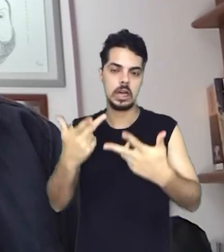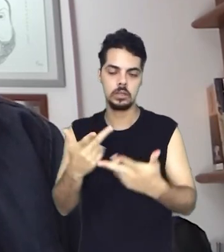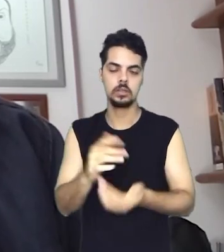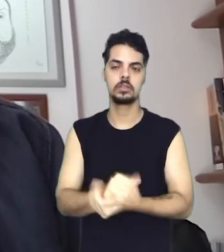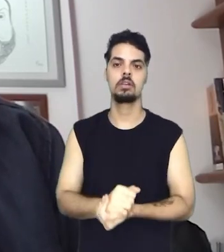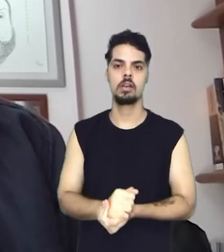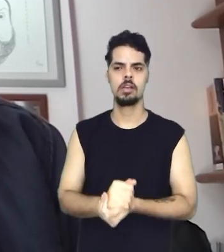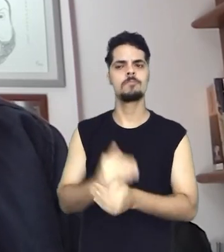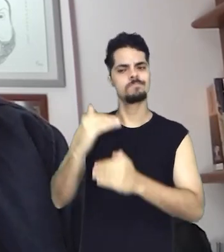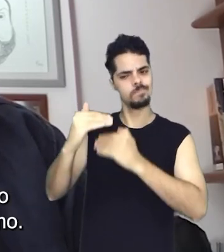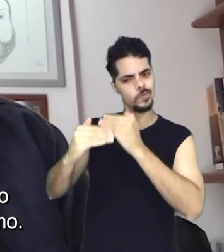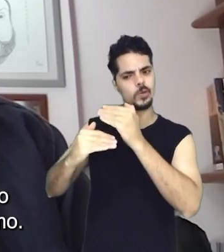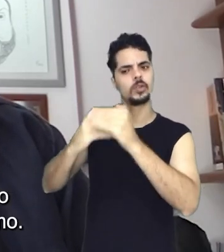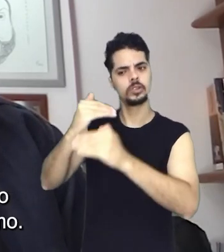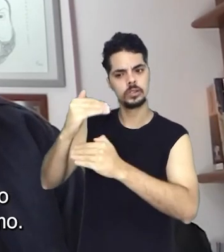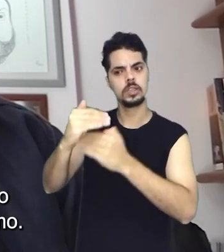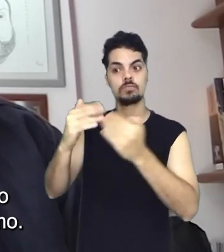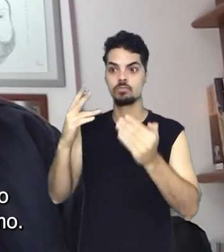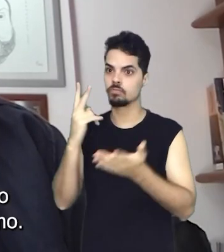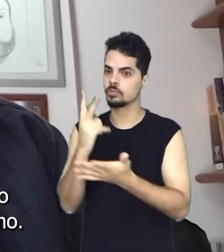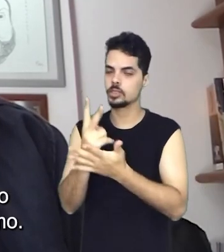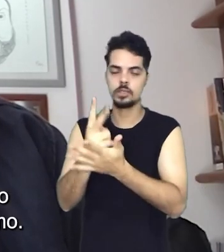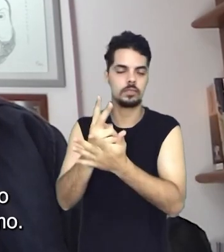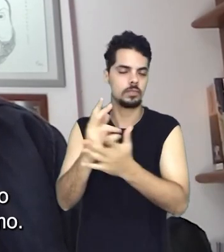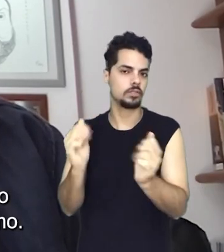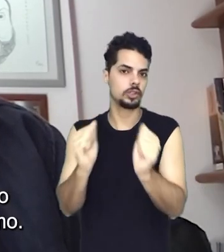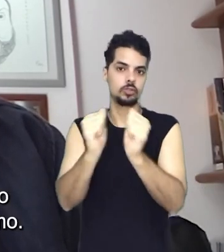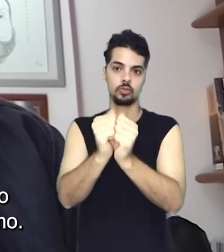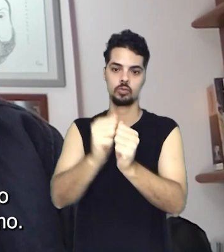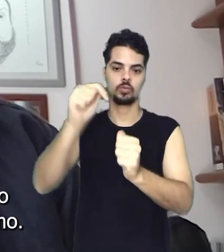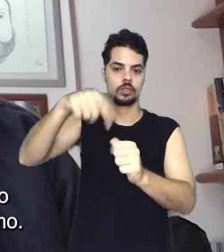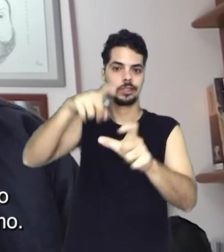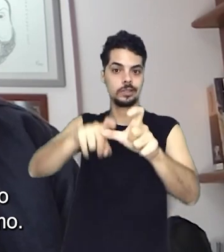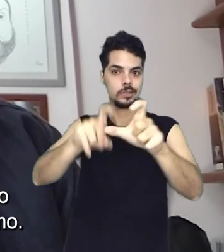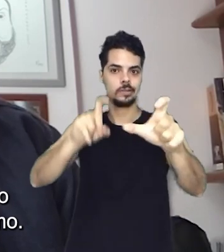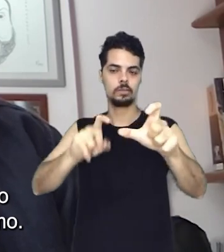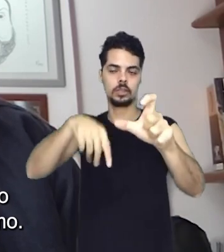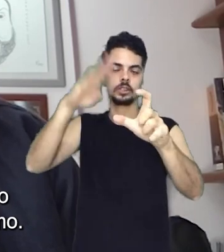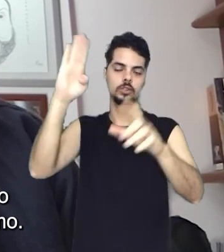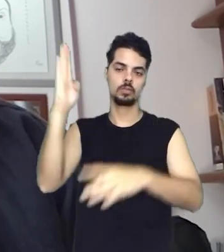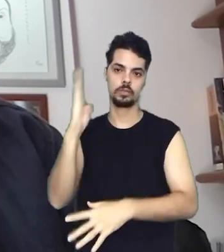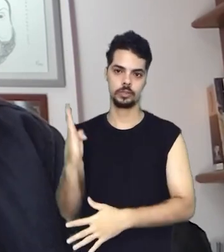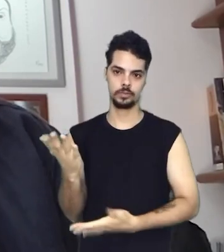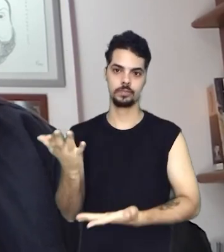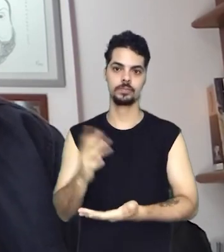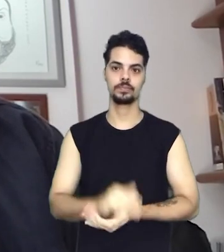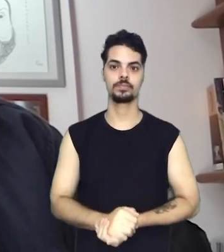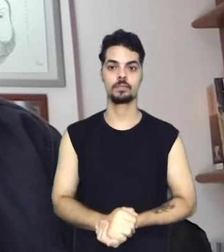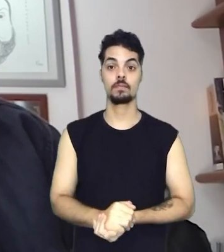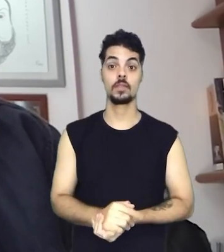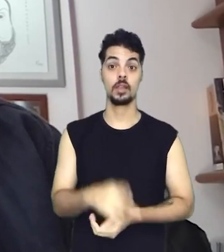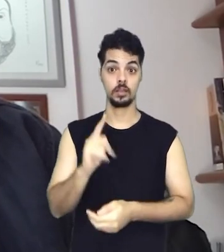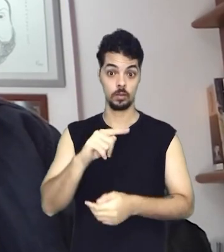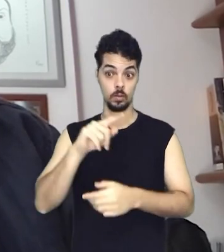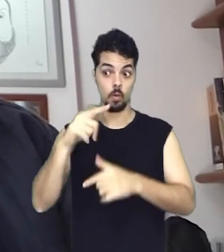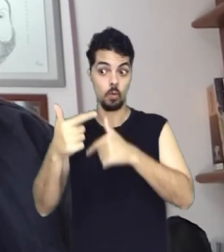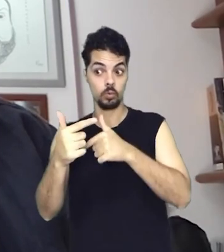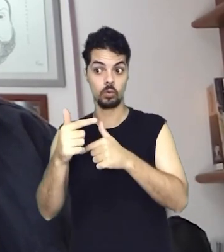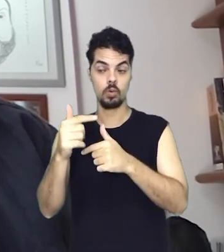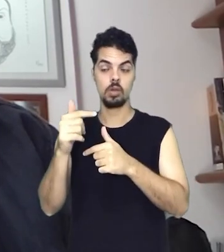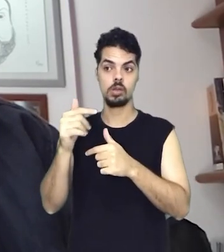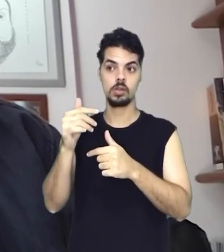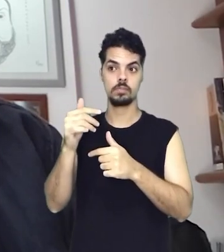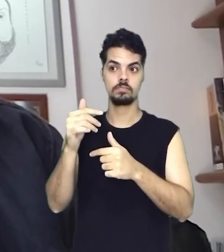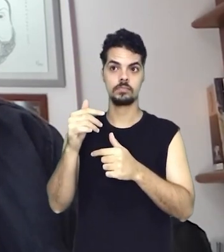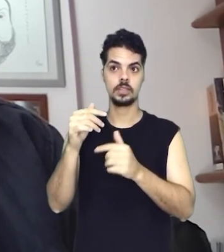importante do que qualquer outro tiveram um papel fundamental em relação ao processo da Independência em si mesmo e um dos aspectos fundamentais